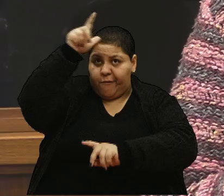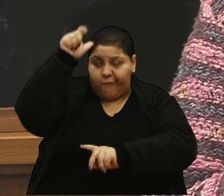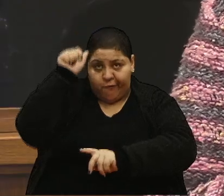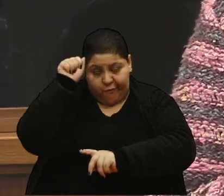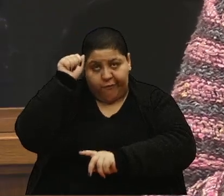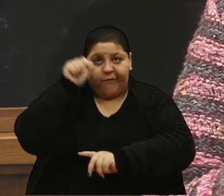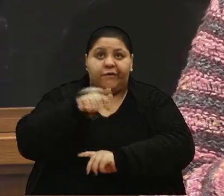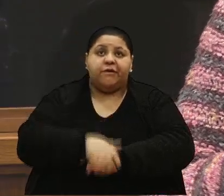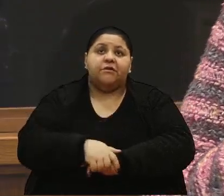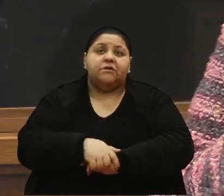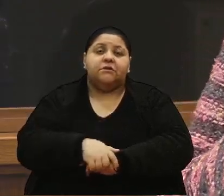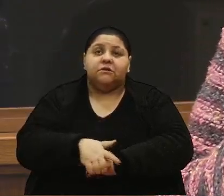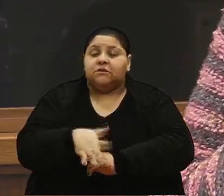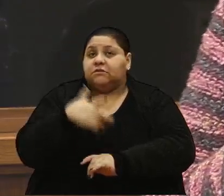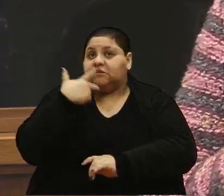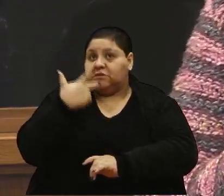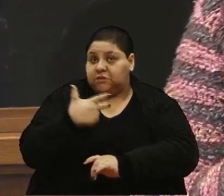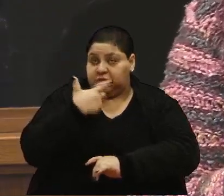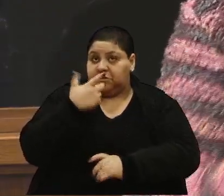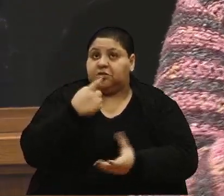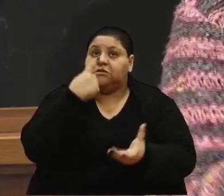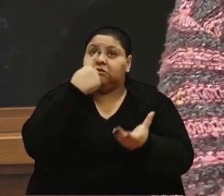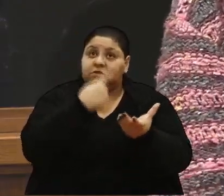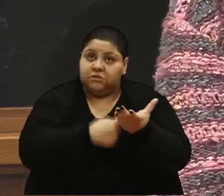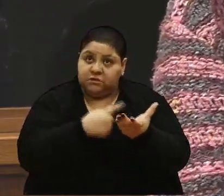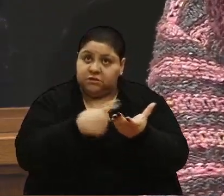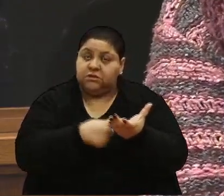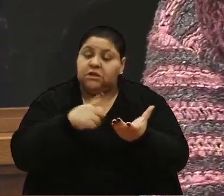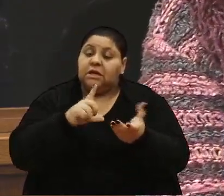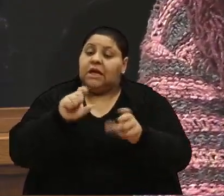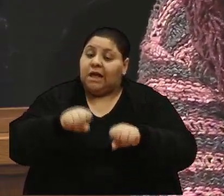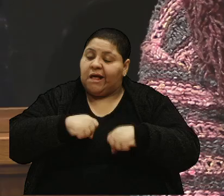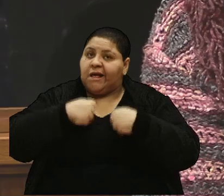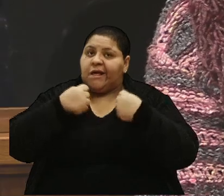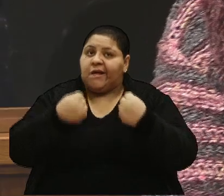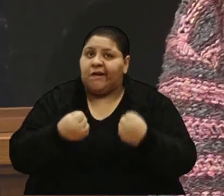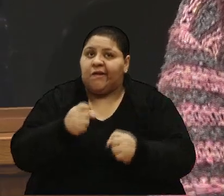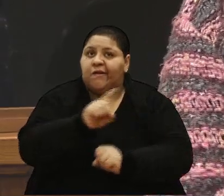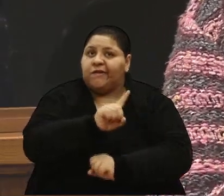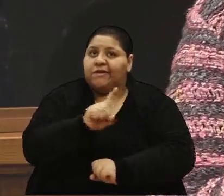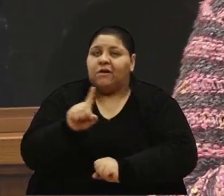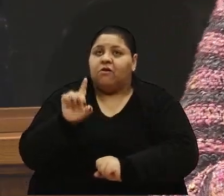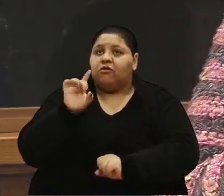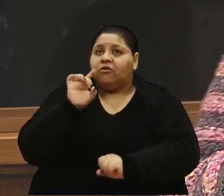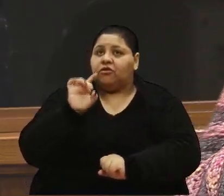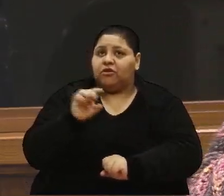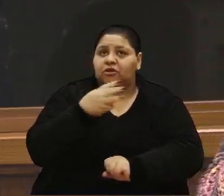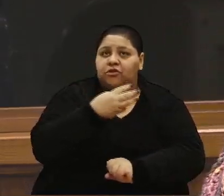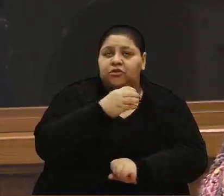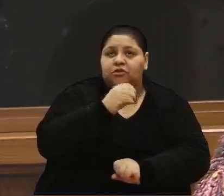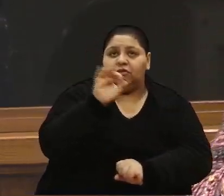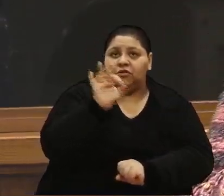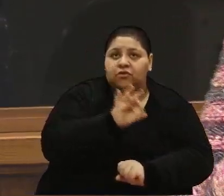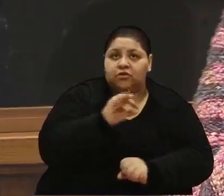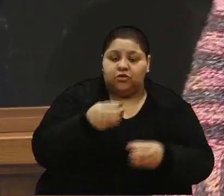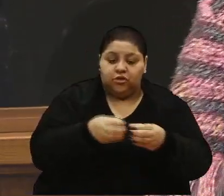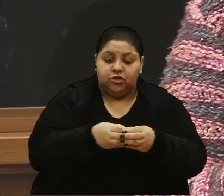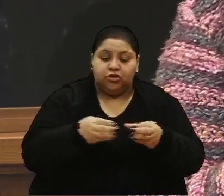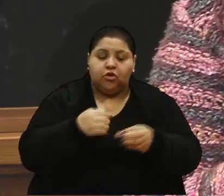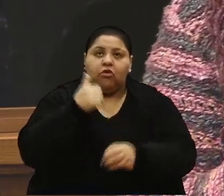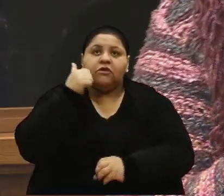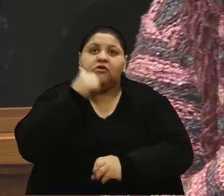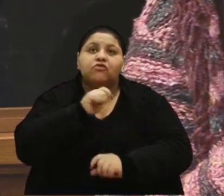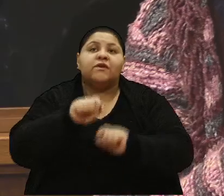prefeito se diz comprometido e ele defende que não seja só 30% de cota para as mulheres. O que